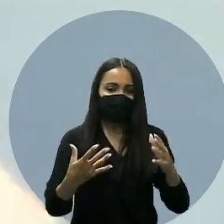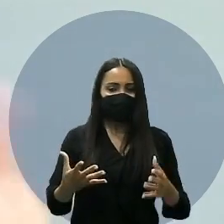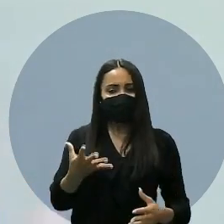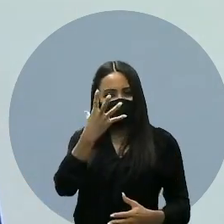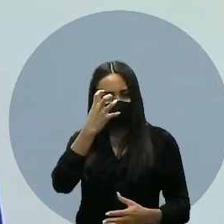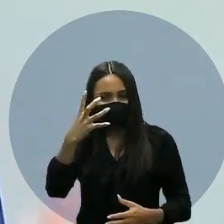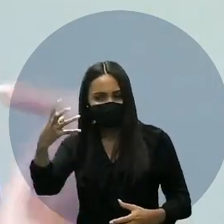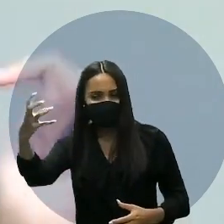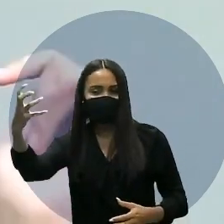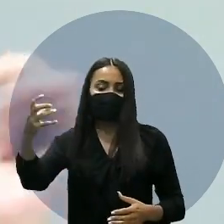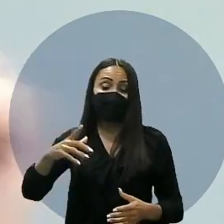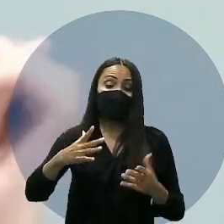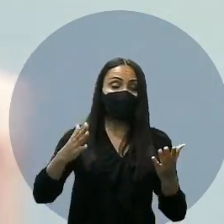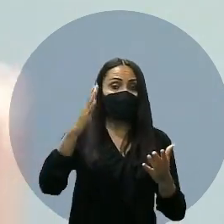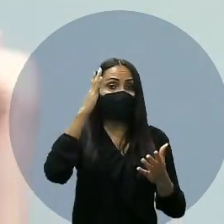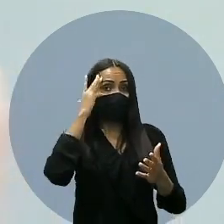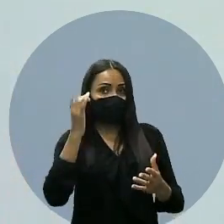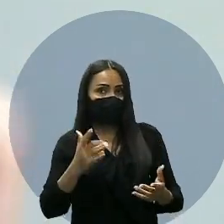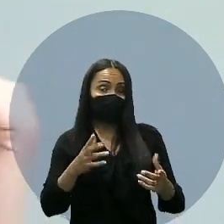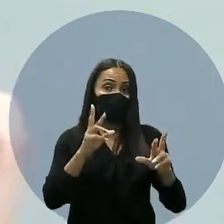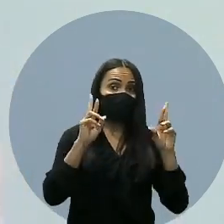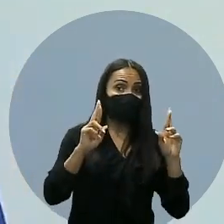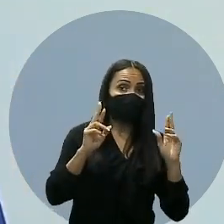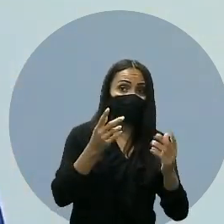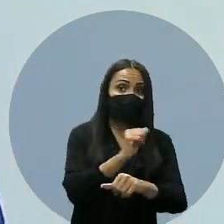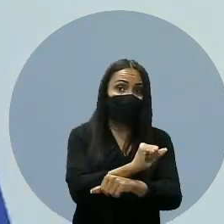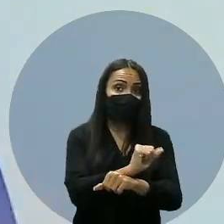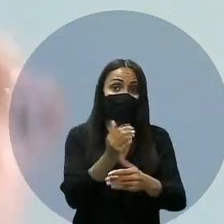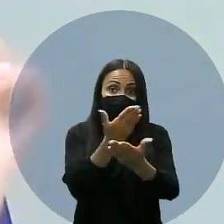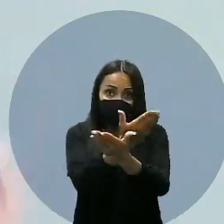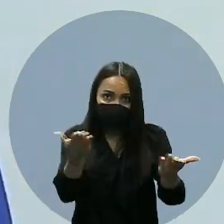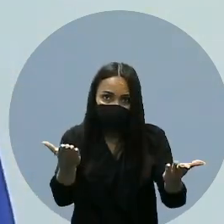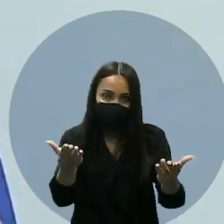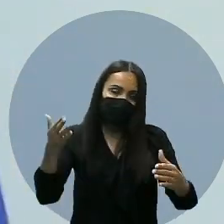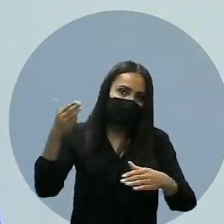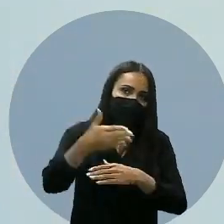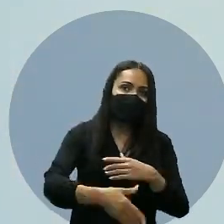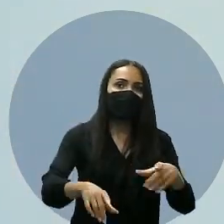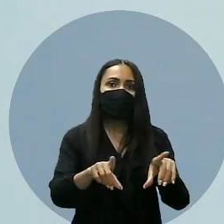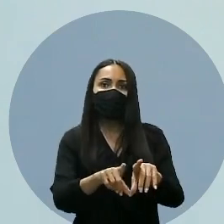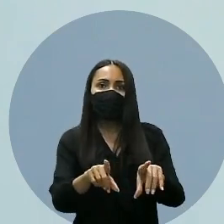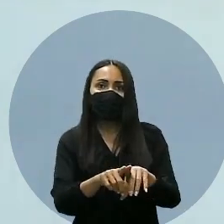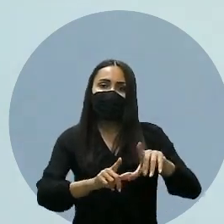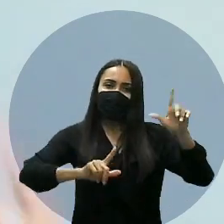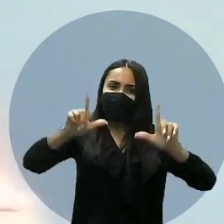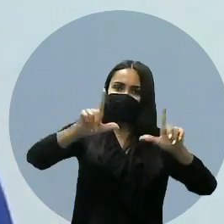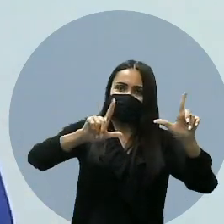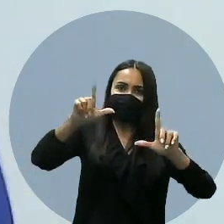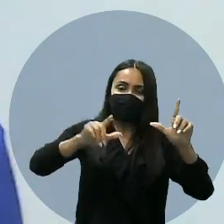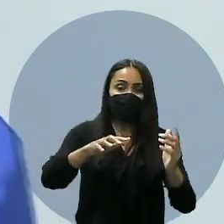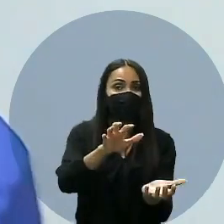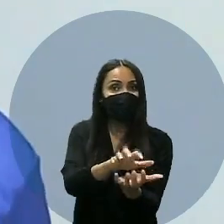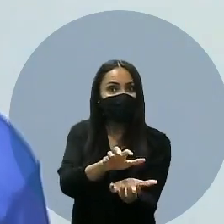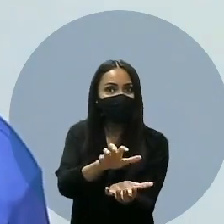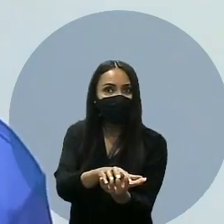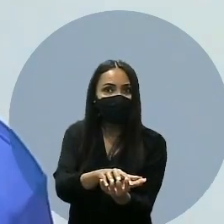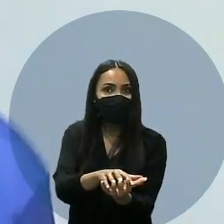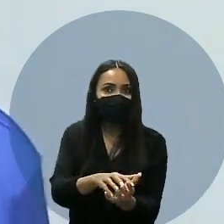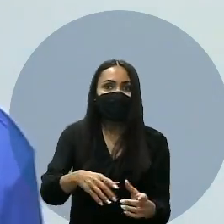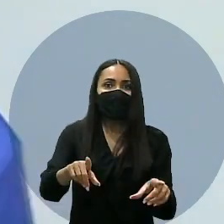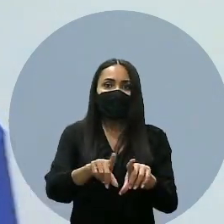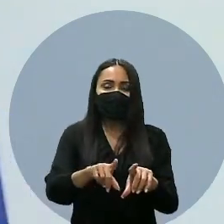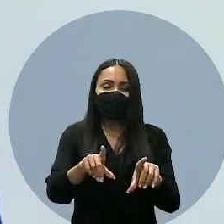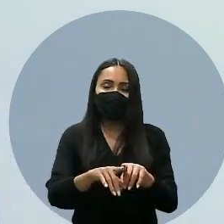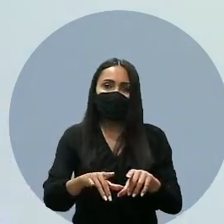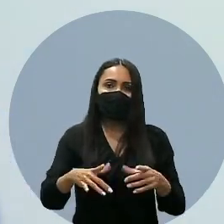Então, amanhã a gente espera vocês aqui na TV Pernambuco, mas também no canal do